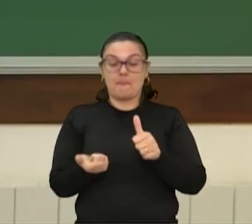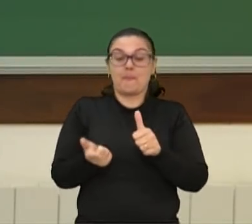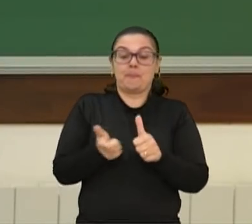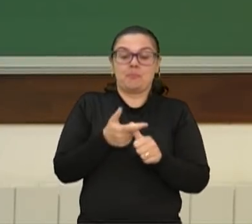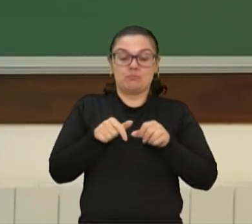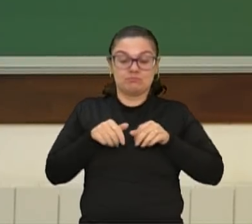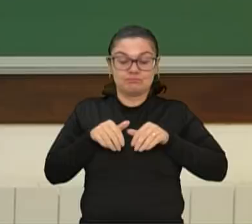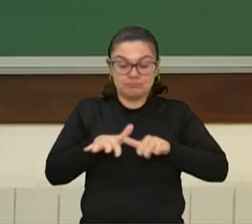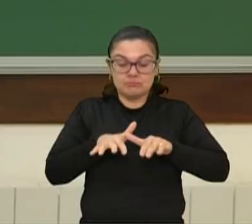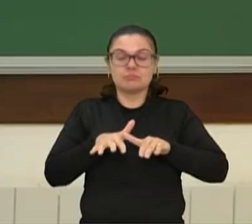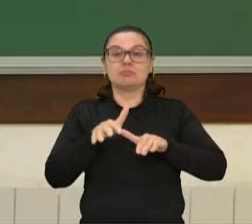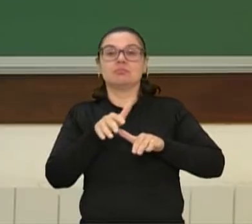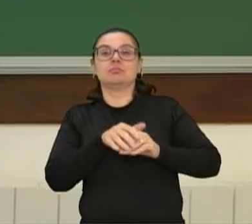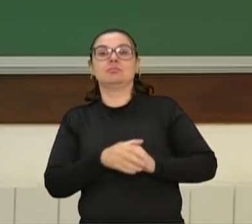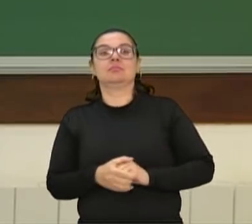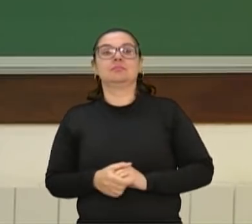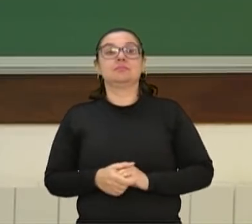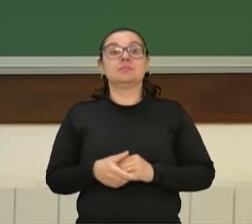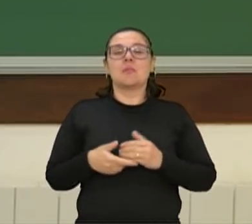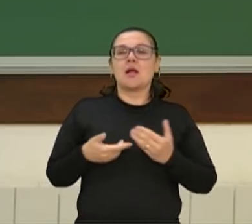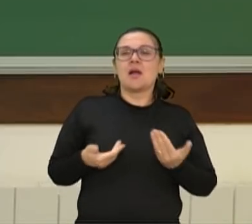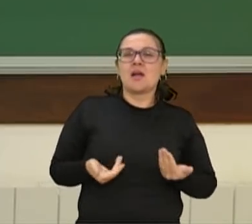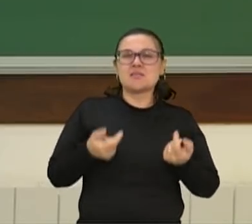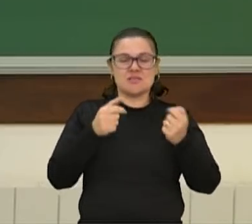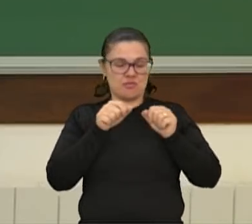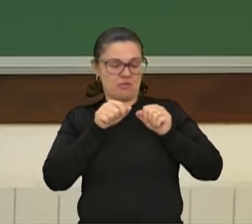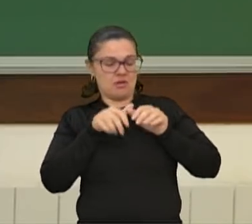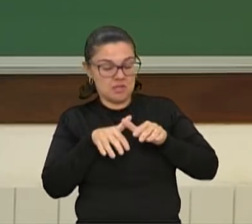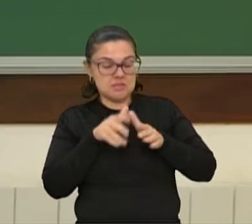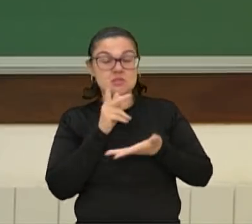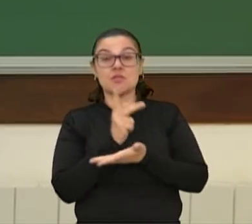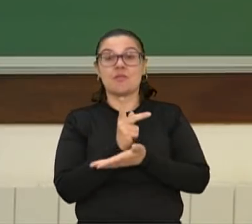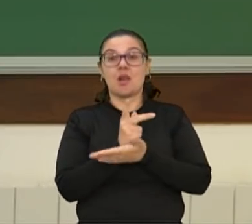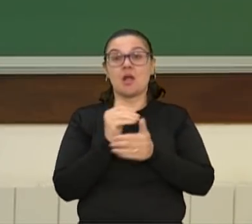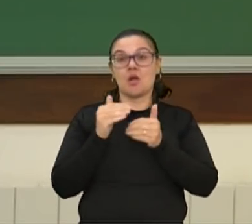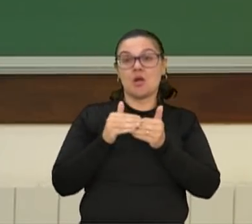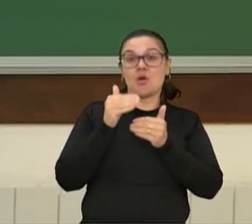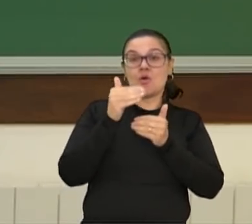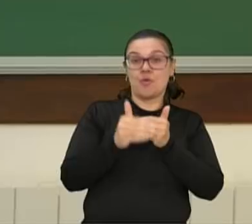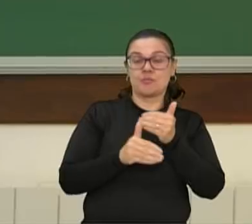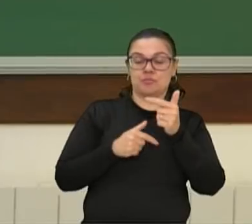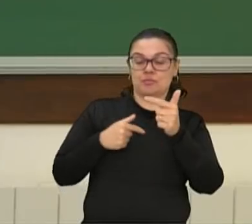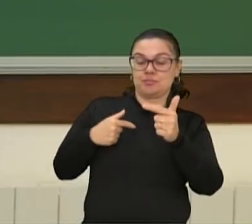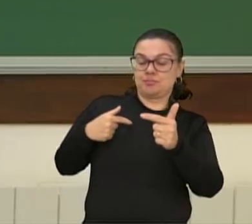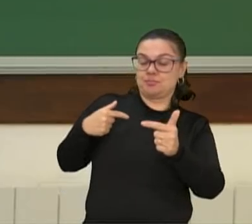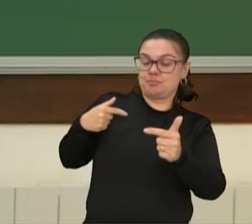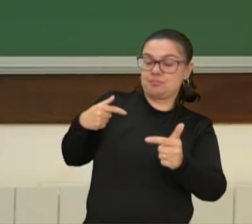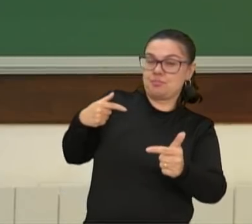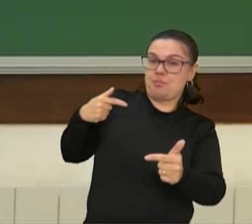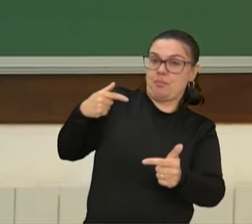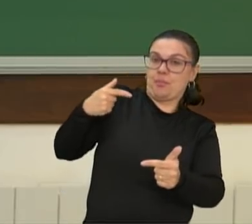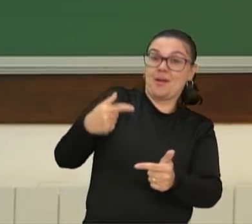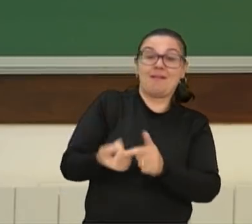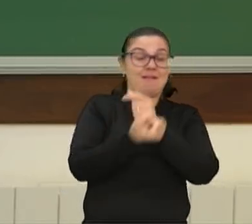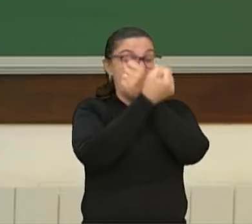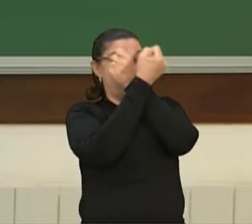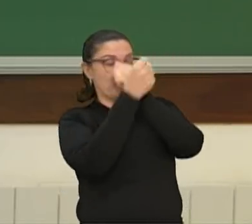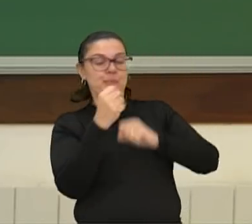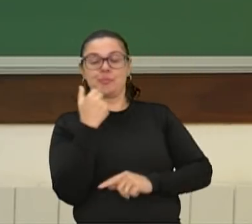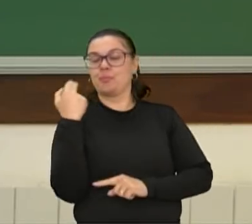que deu o movimento. Mas se a gente continuar de maneira infinita, é